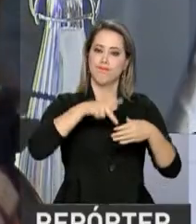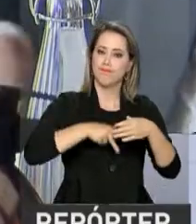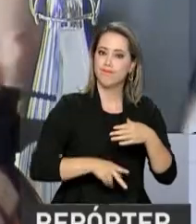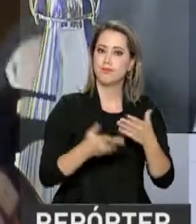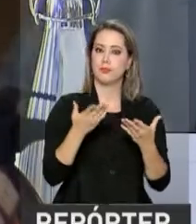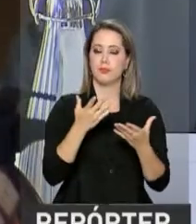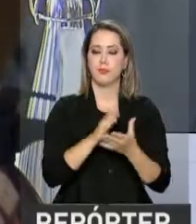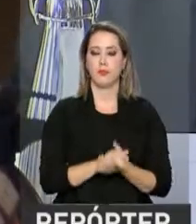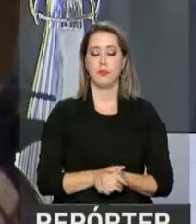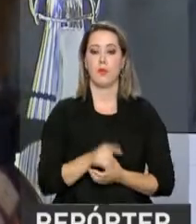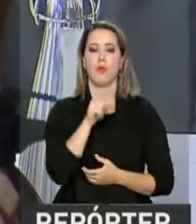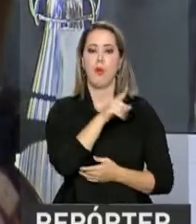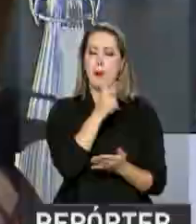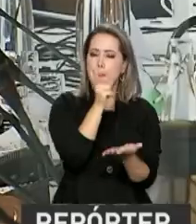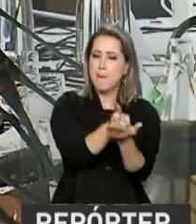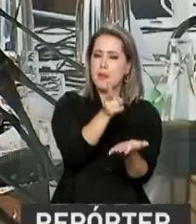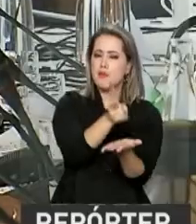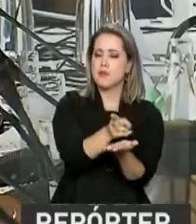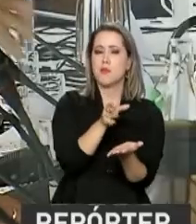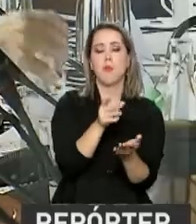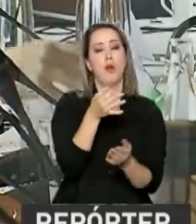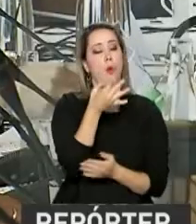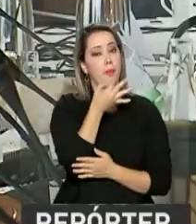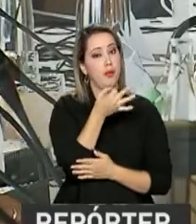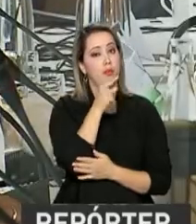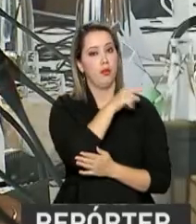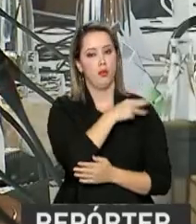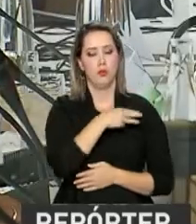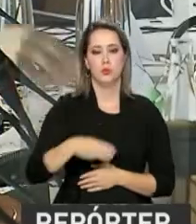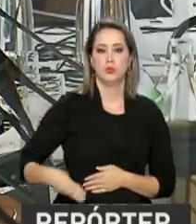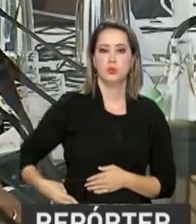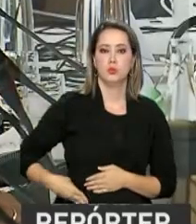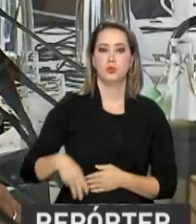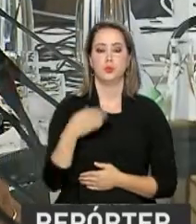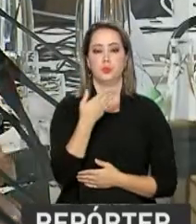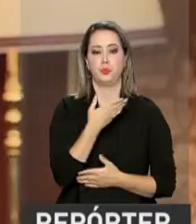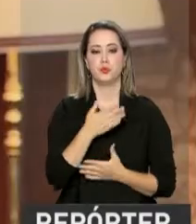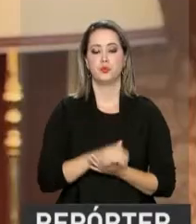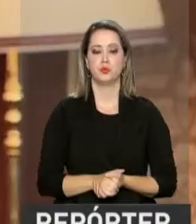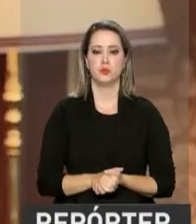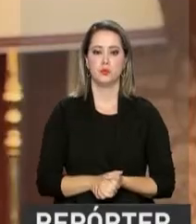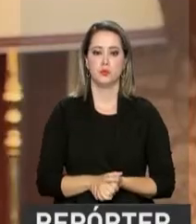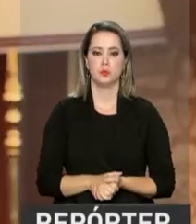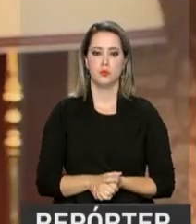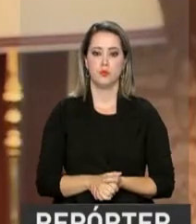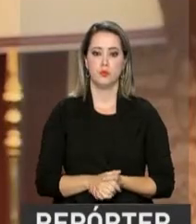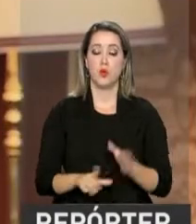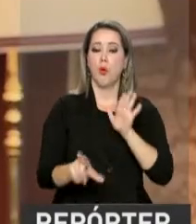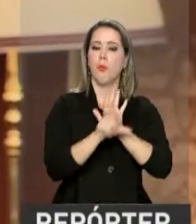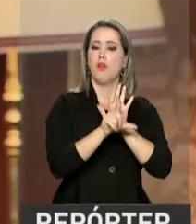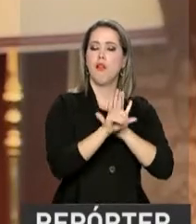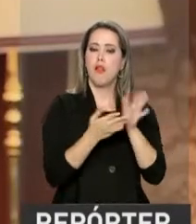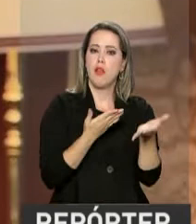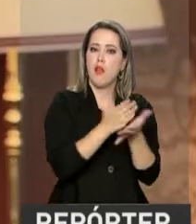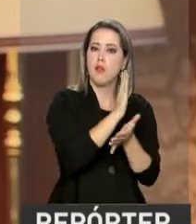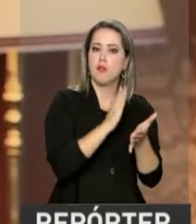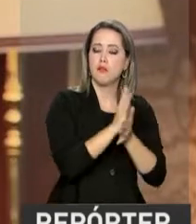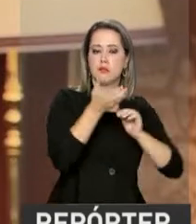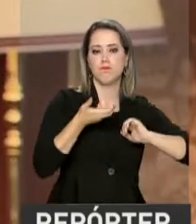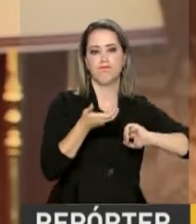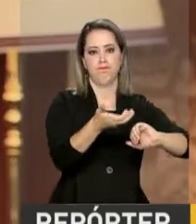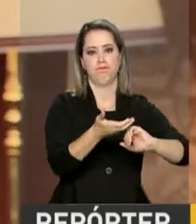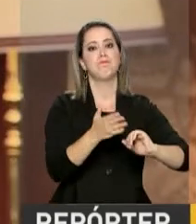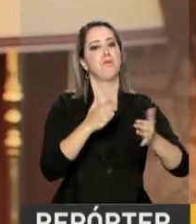é a opinião do ministro da indústria comércio exterior e serviços uma lei aprovada no congresso e sancionada pelo presidente